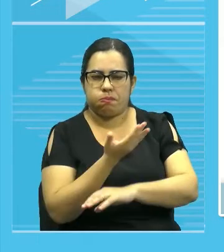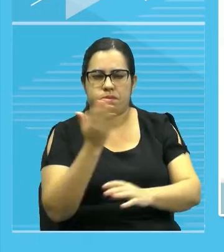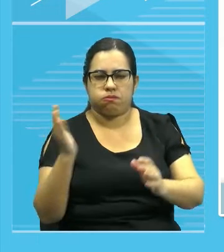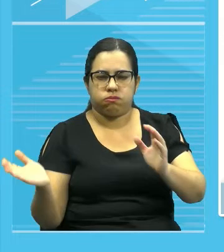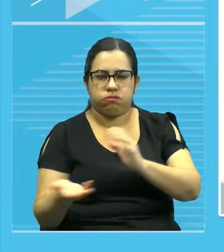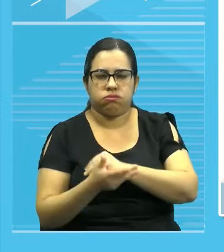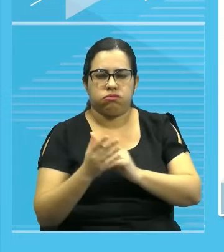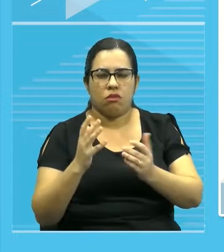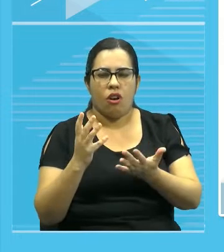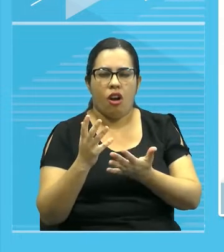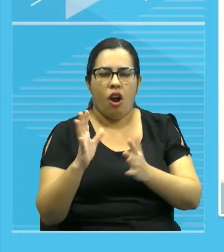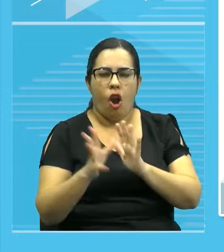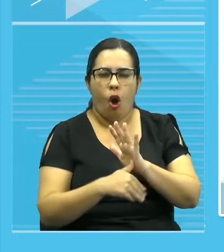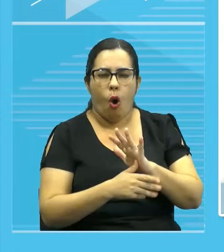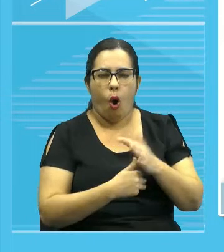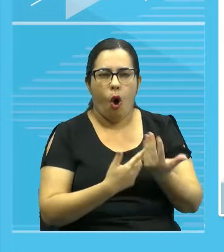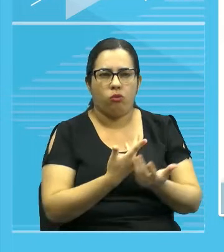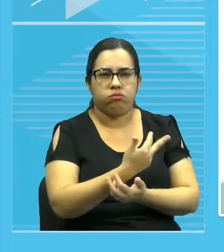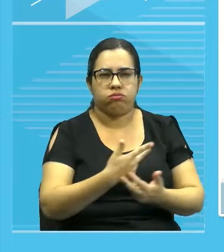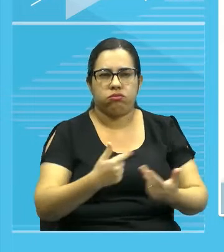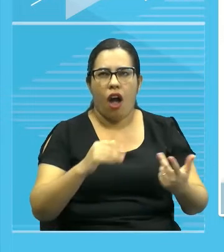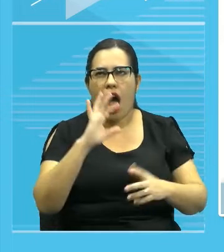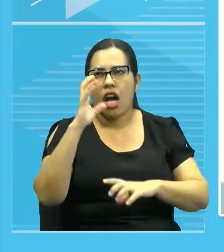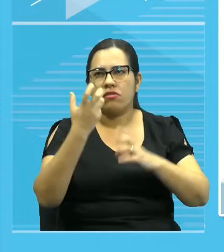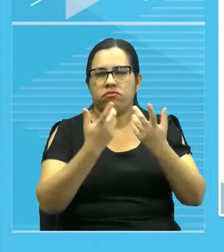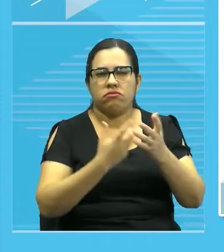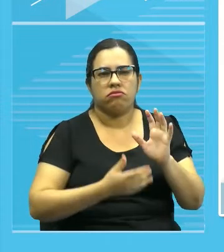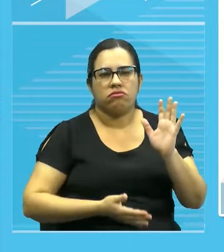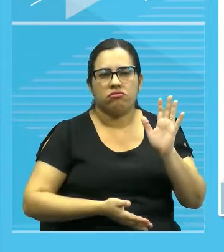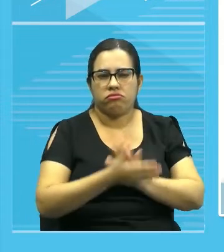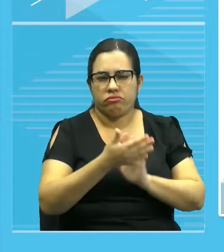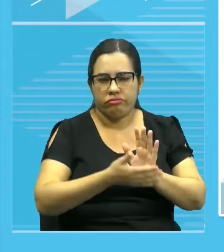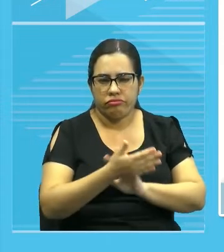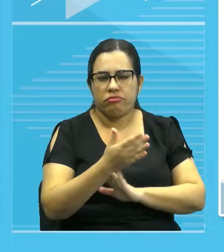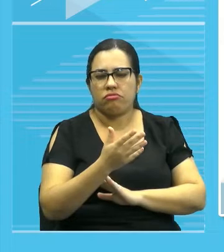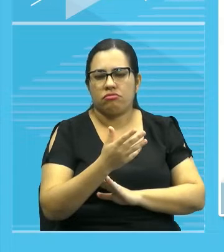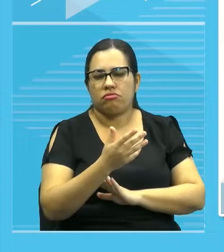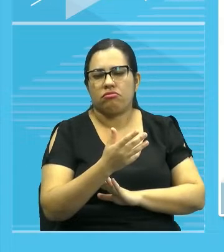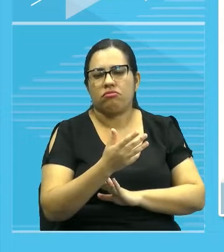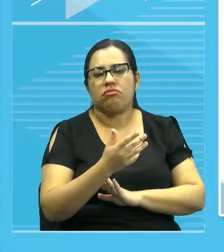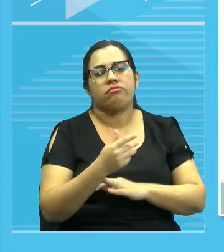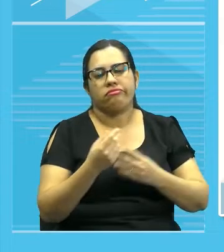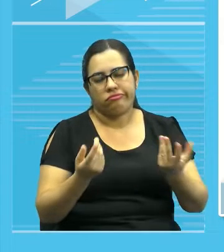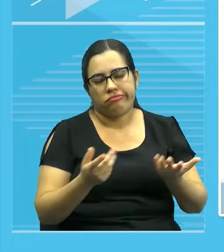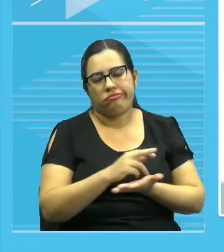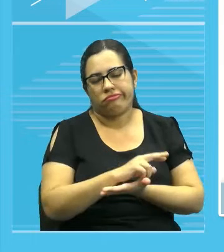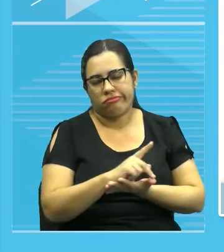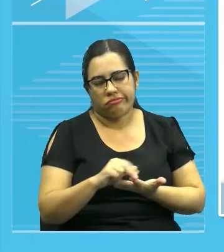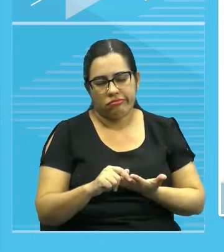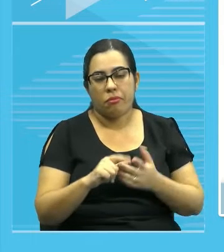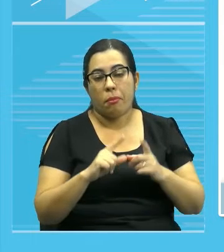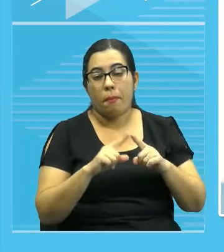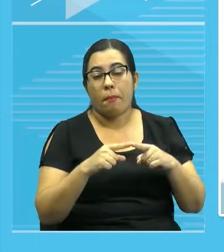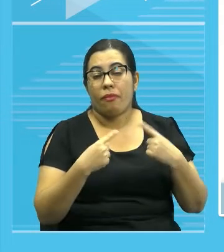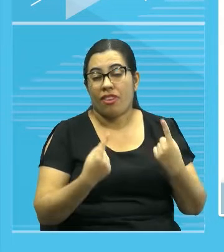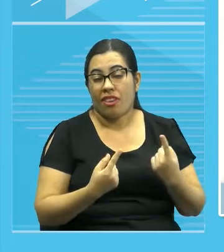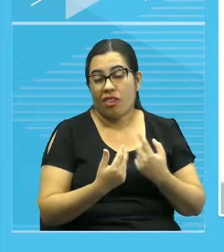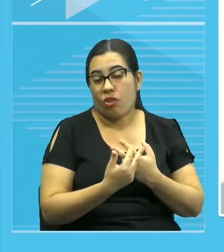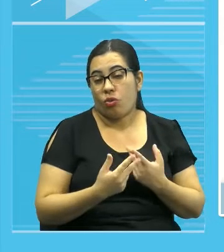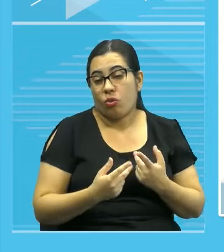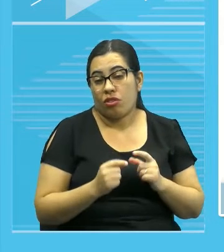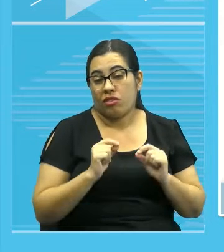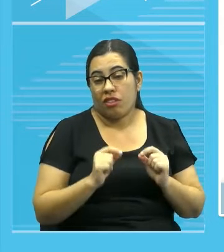as frutas as árvores enfim né aí no final ele fala assim o que restou para ser